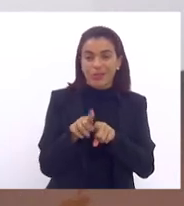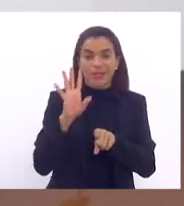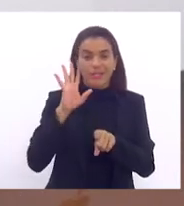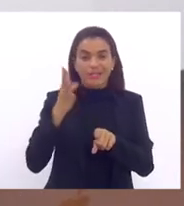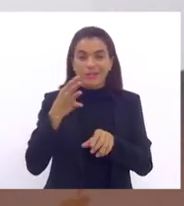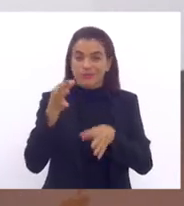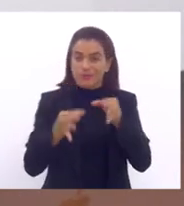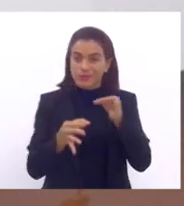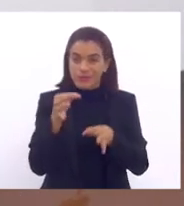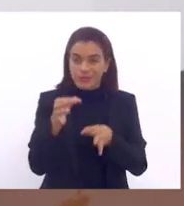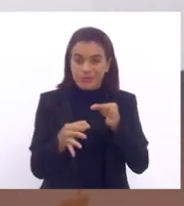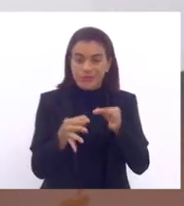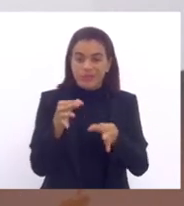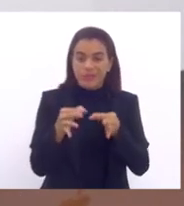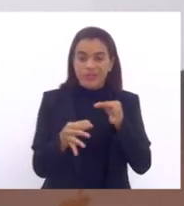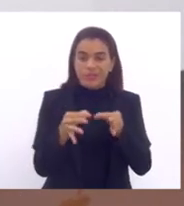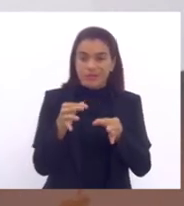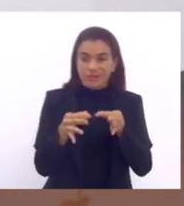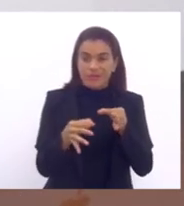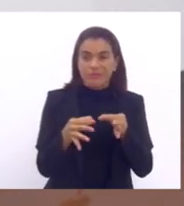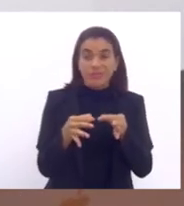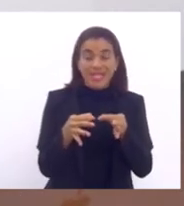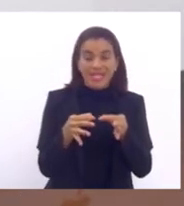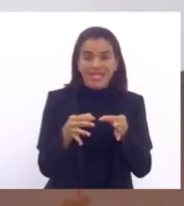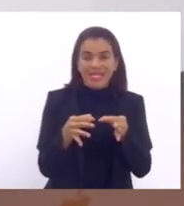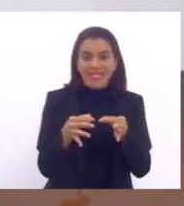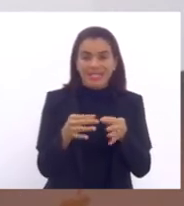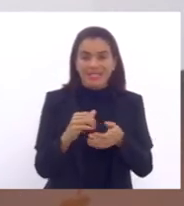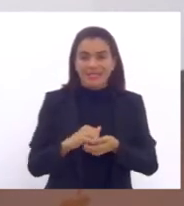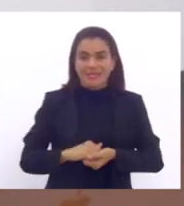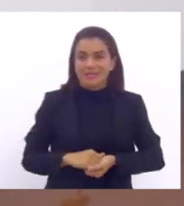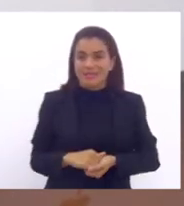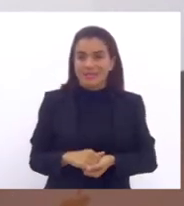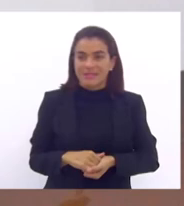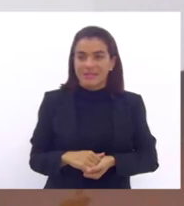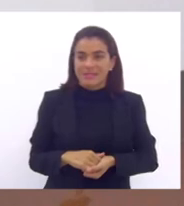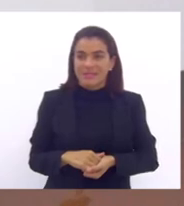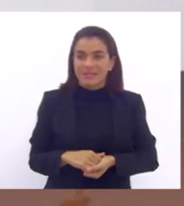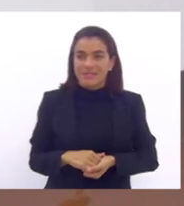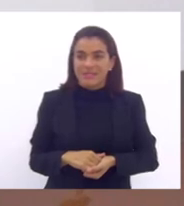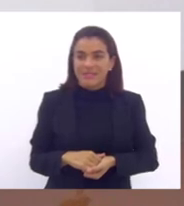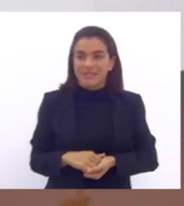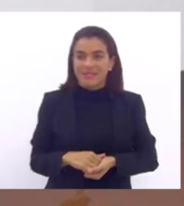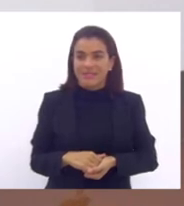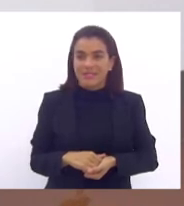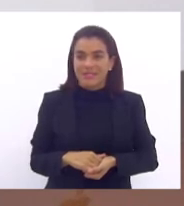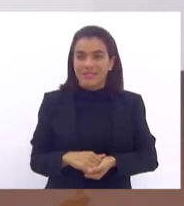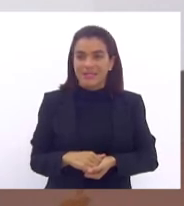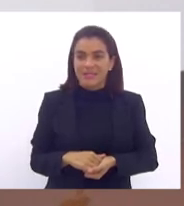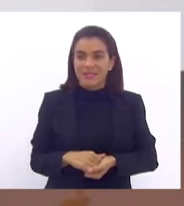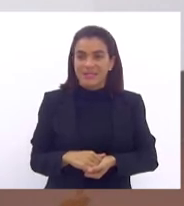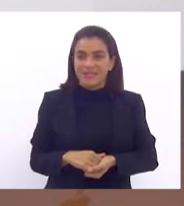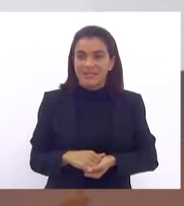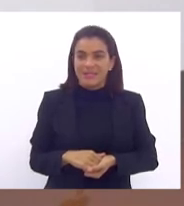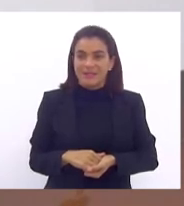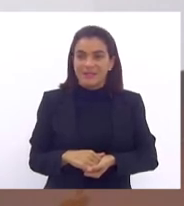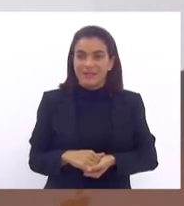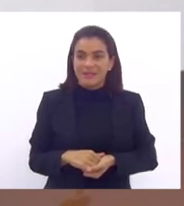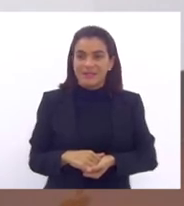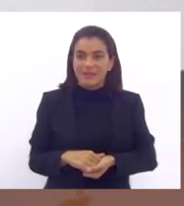eh sobre a imunidade bem eu vou avançar que eu não quero cansar ninguém aqui com a minha